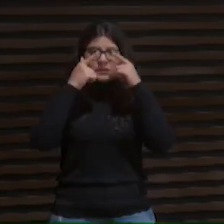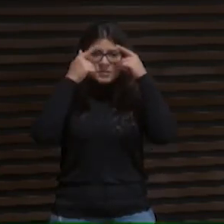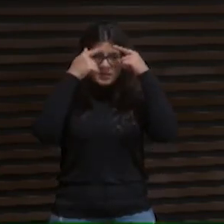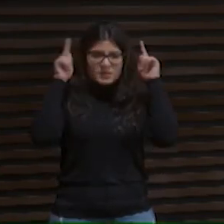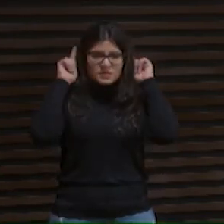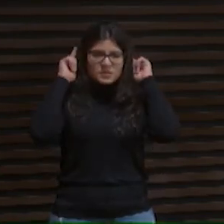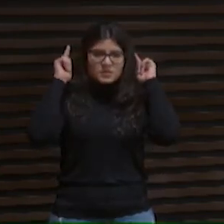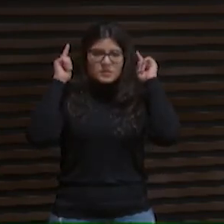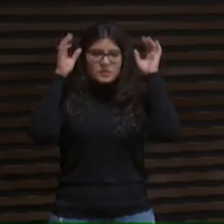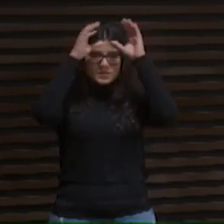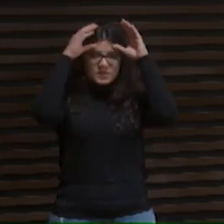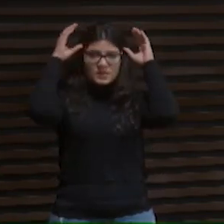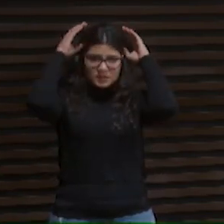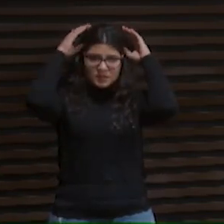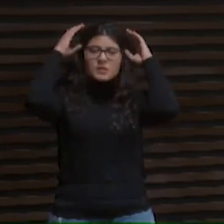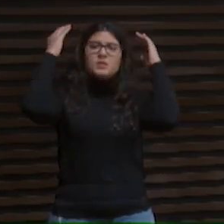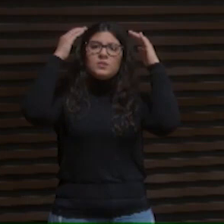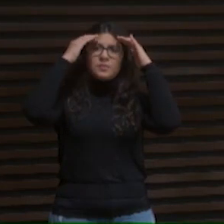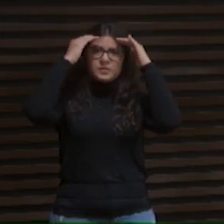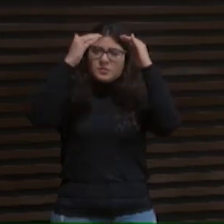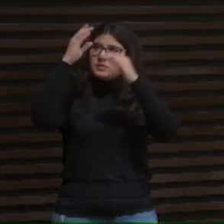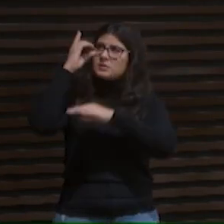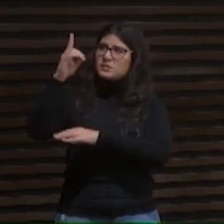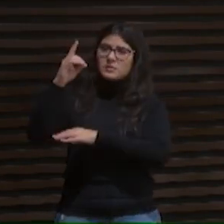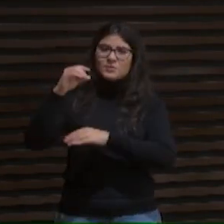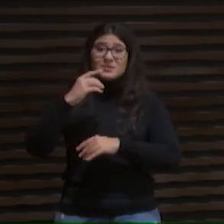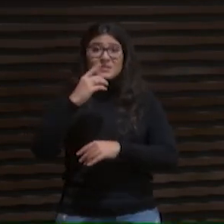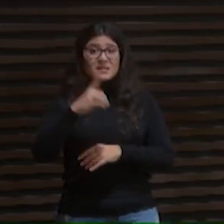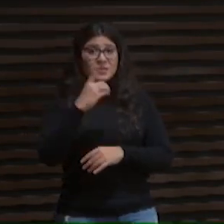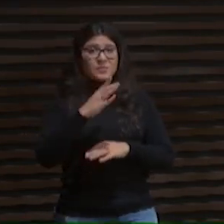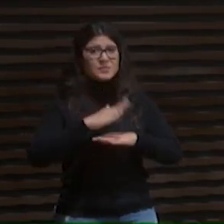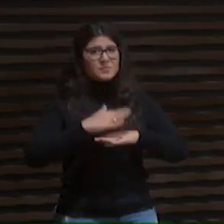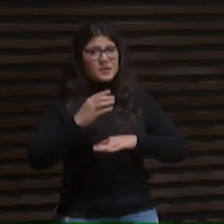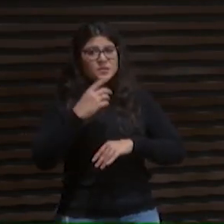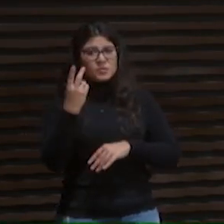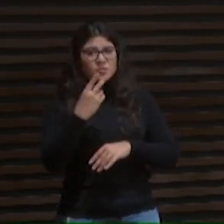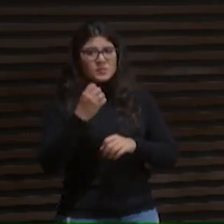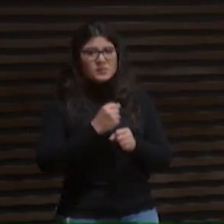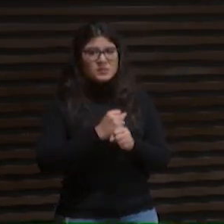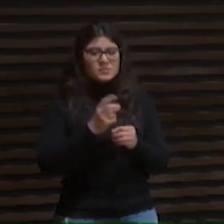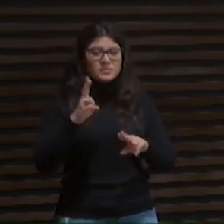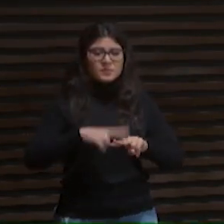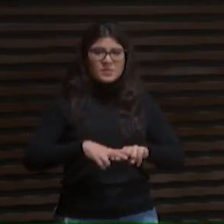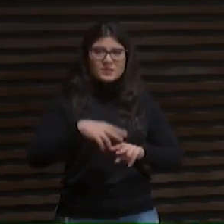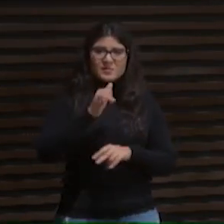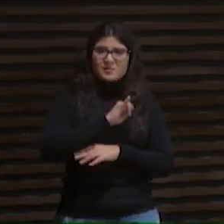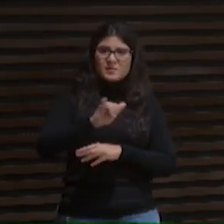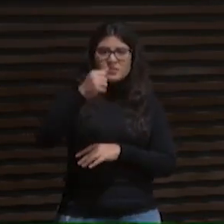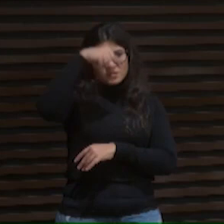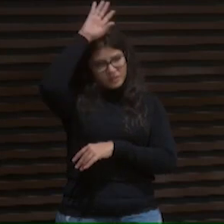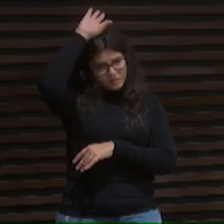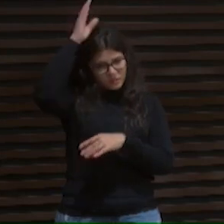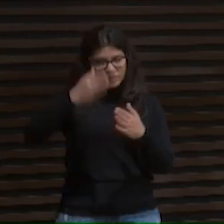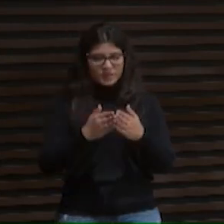e, após mais de 2 anos preso em Cesareia, foi enviado a Roma em uma embarcação e teve